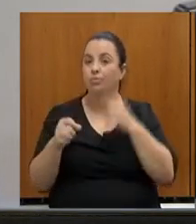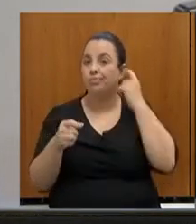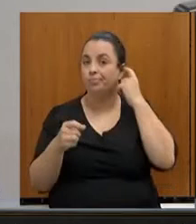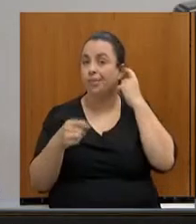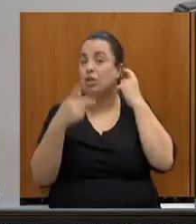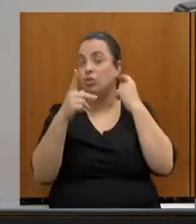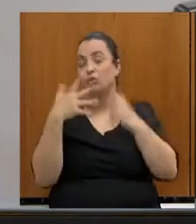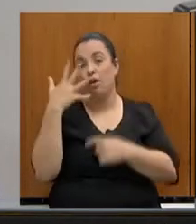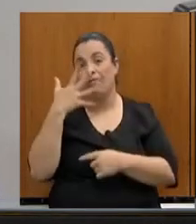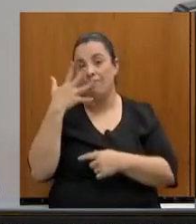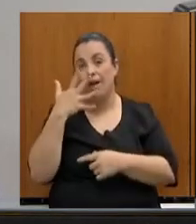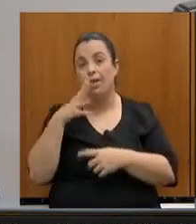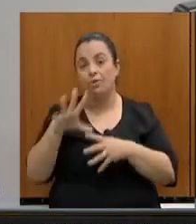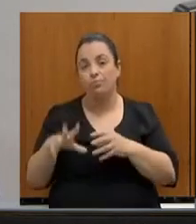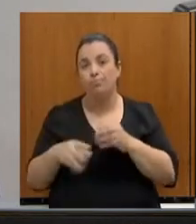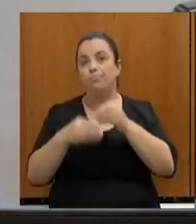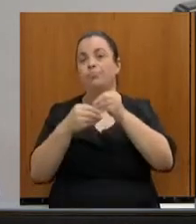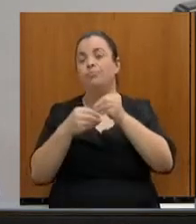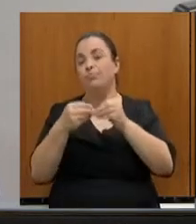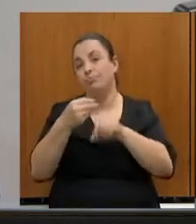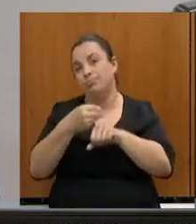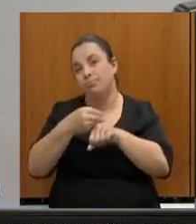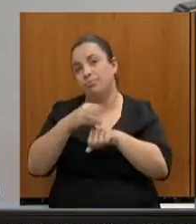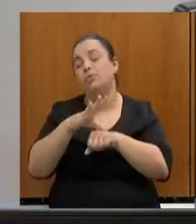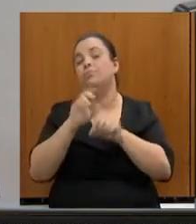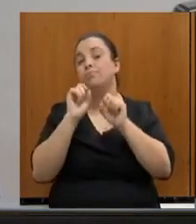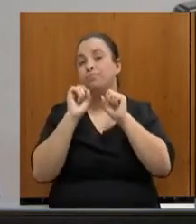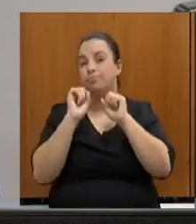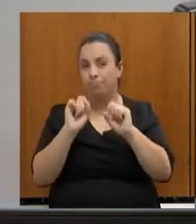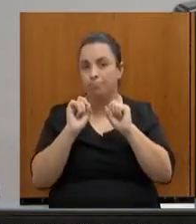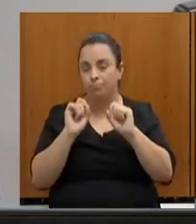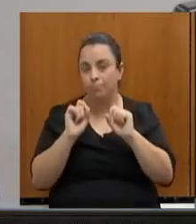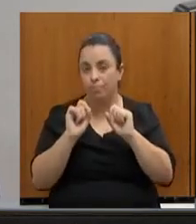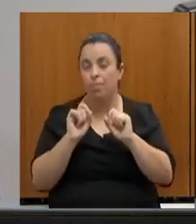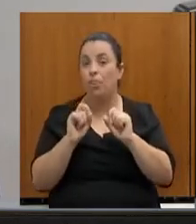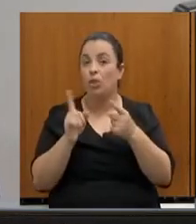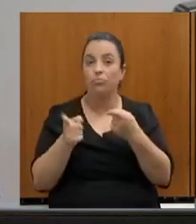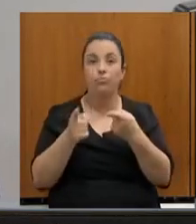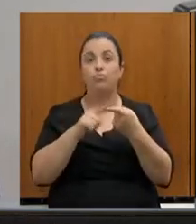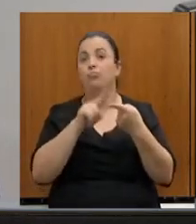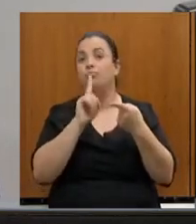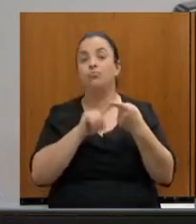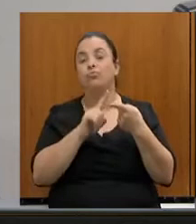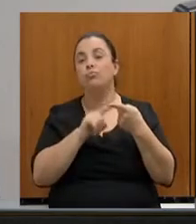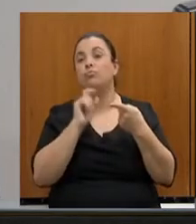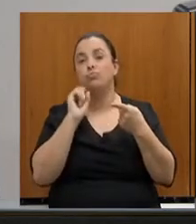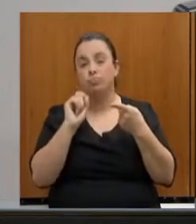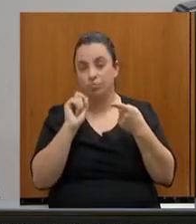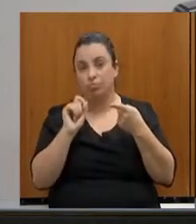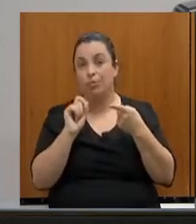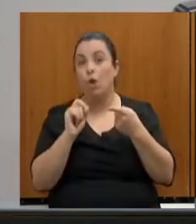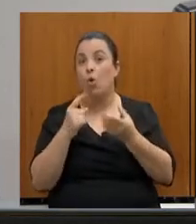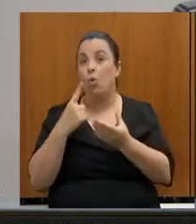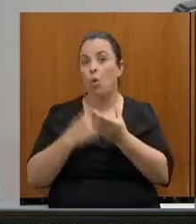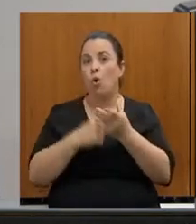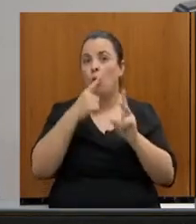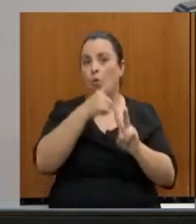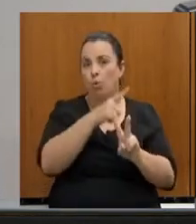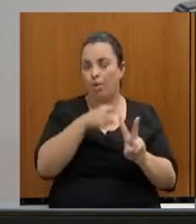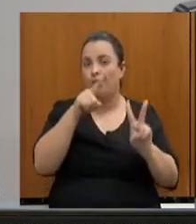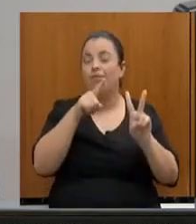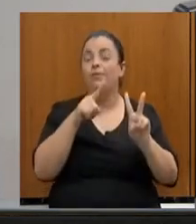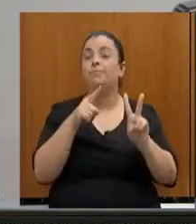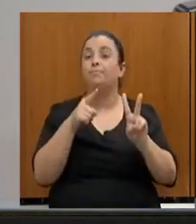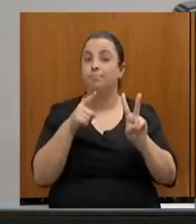com relação as colocações de vossa excelência uma delas é com relação ao acordo da Vale